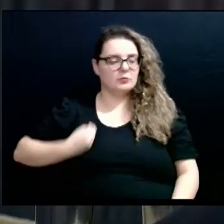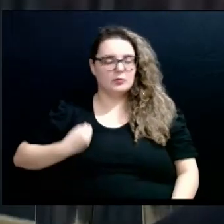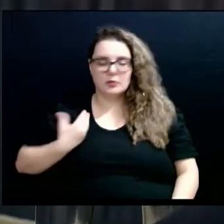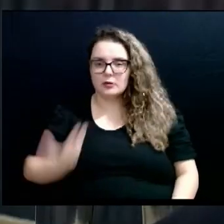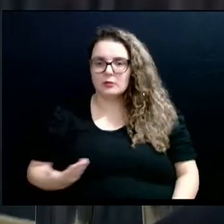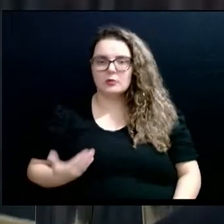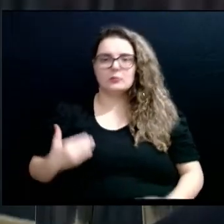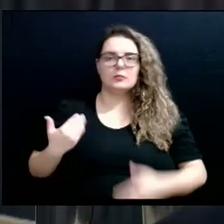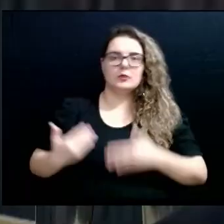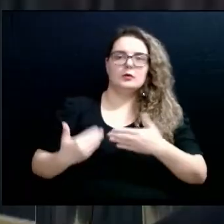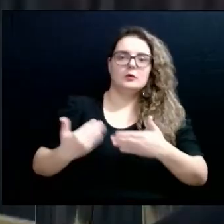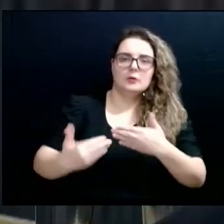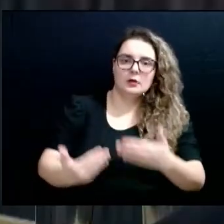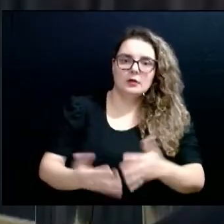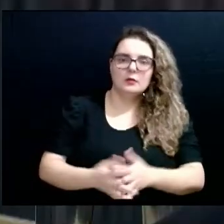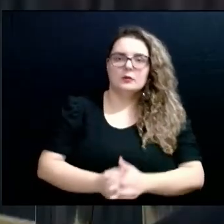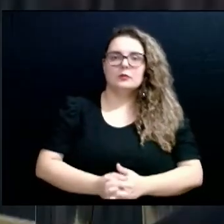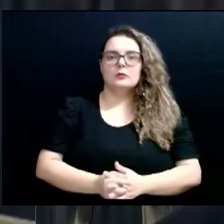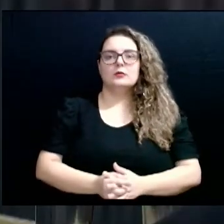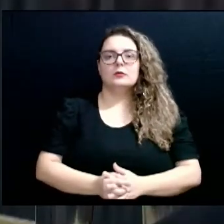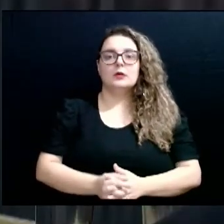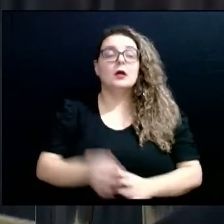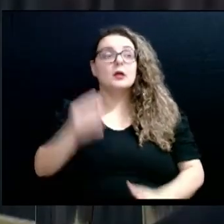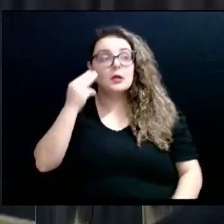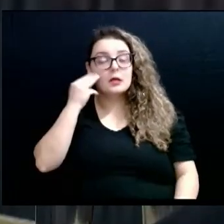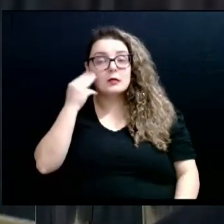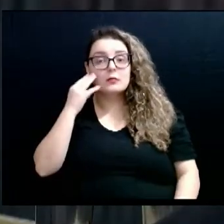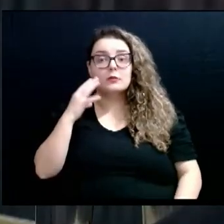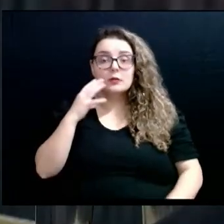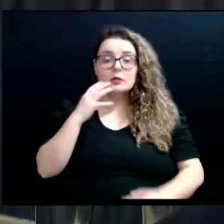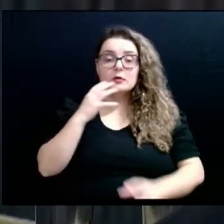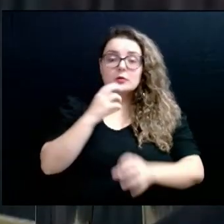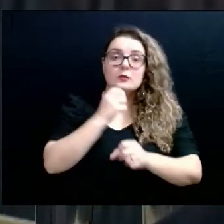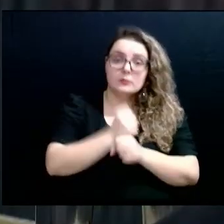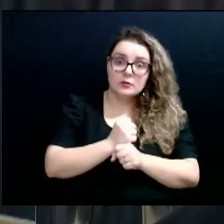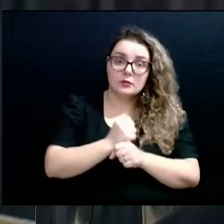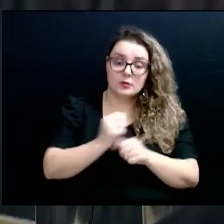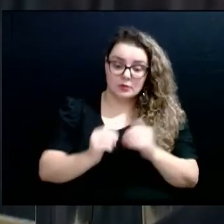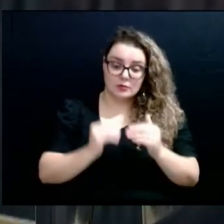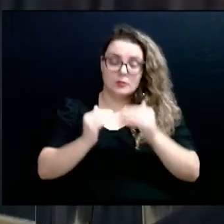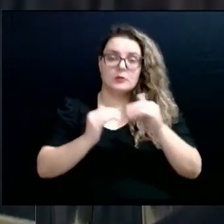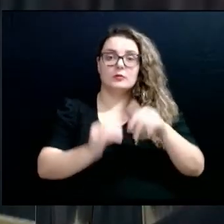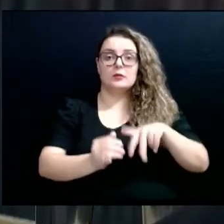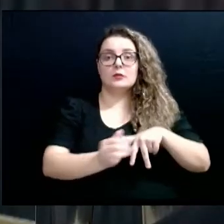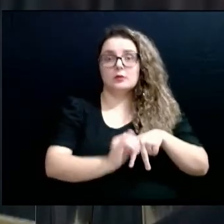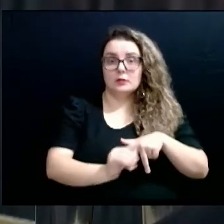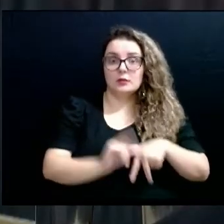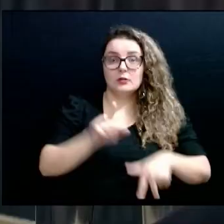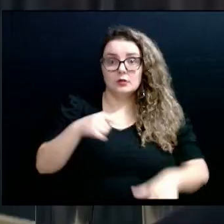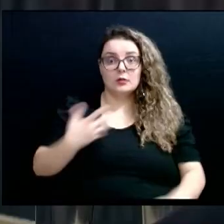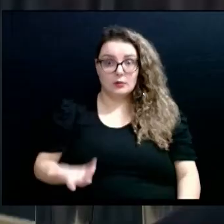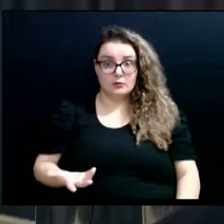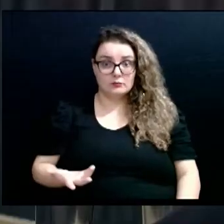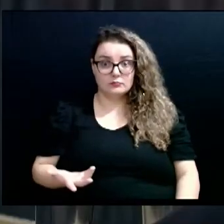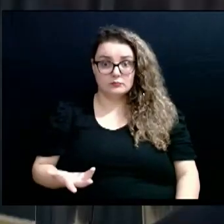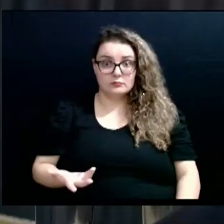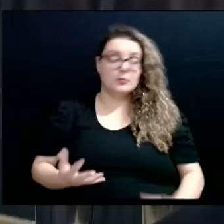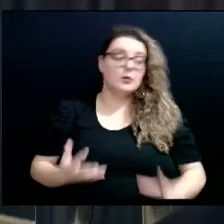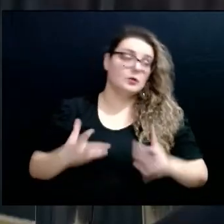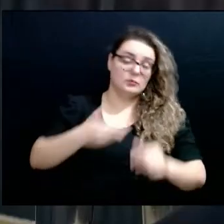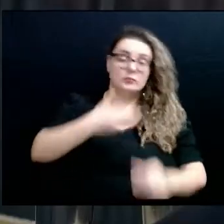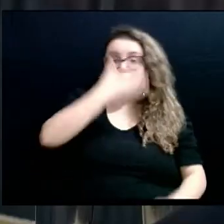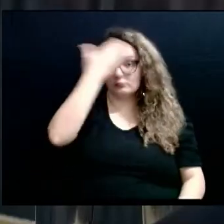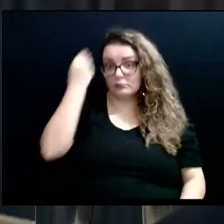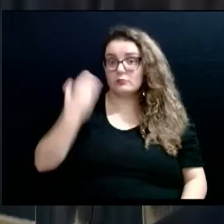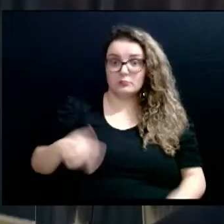tempo, essas memórias elas vão se juntando e vão formando a narrativa de quem a gente é. Sim. Então, e aquilo que a gente esquece também,